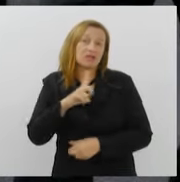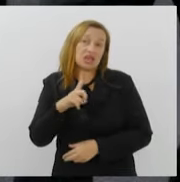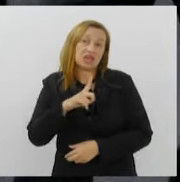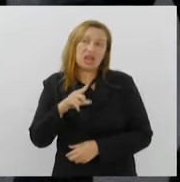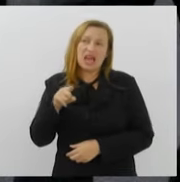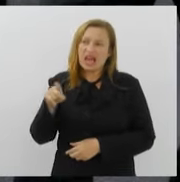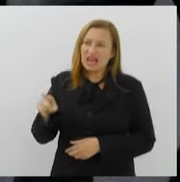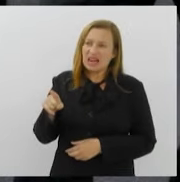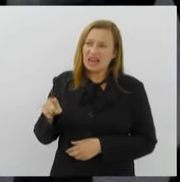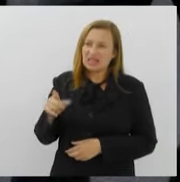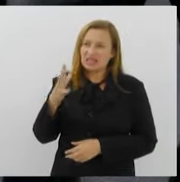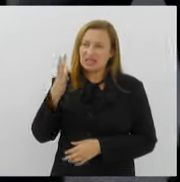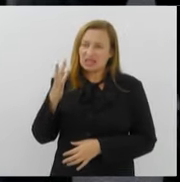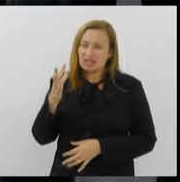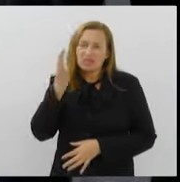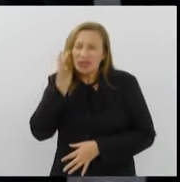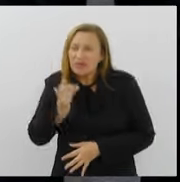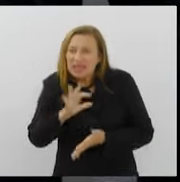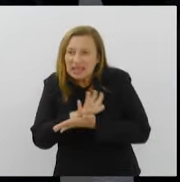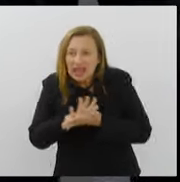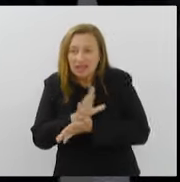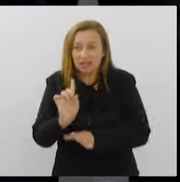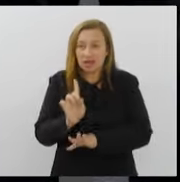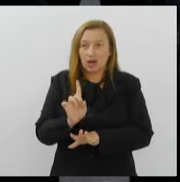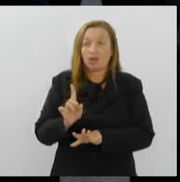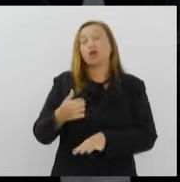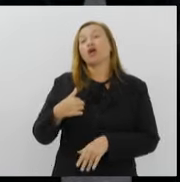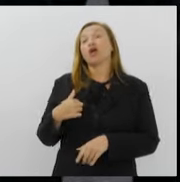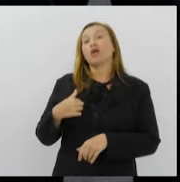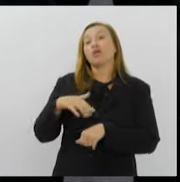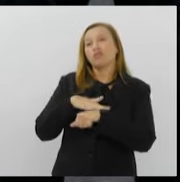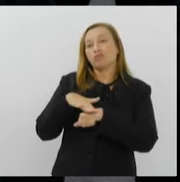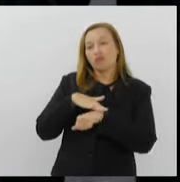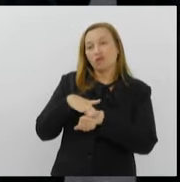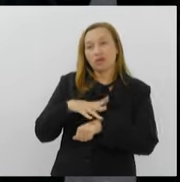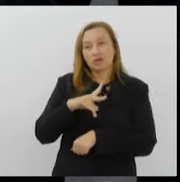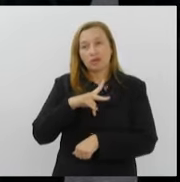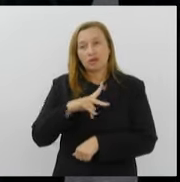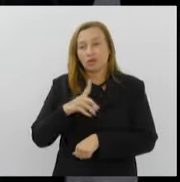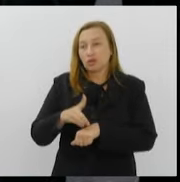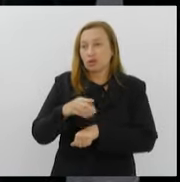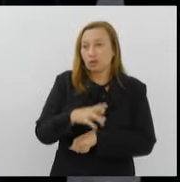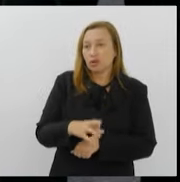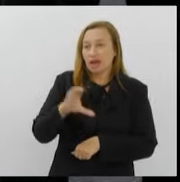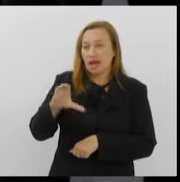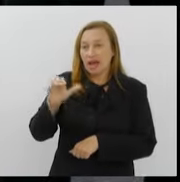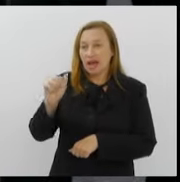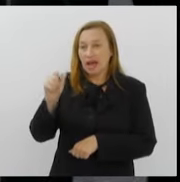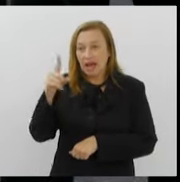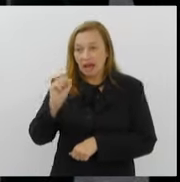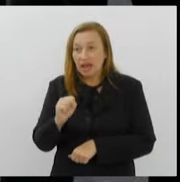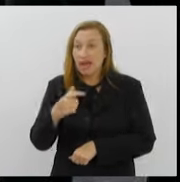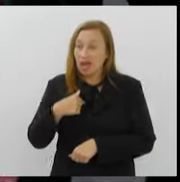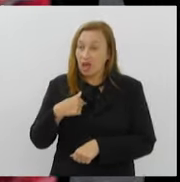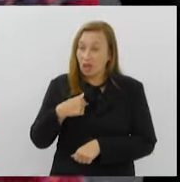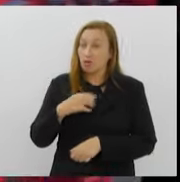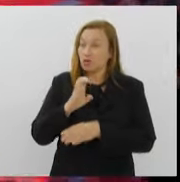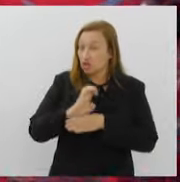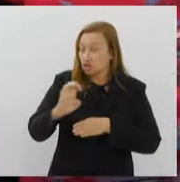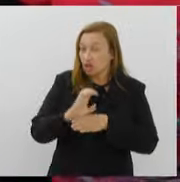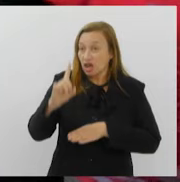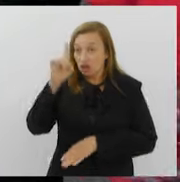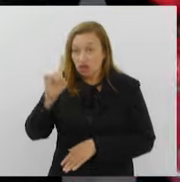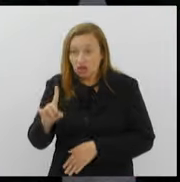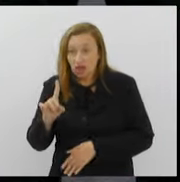toa. E eu fiz menção, inclusive, numa conversa pessoal com a doutora Carmen, que eu fui estagiário de direito, não só eu, como